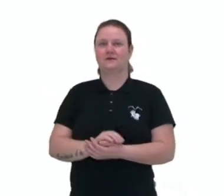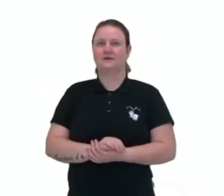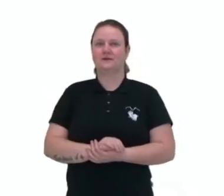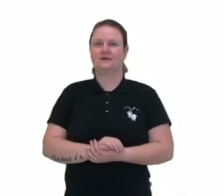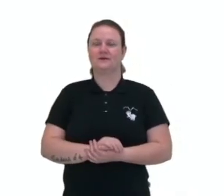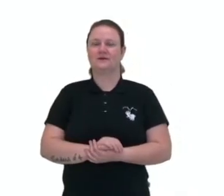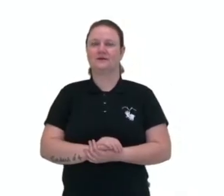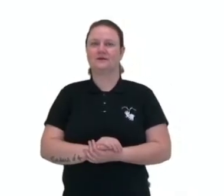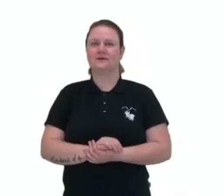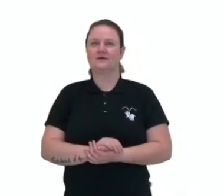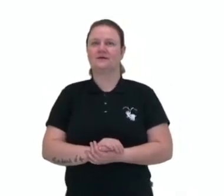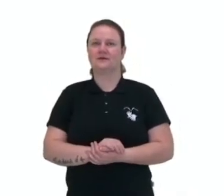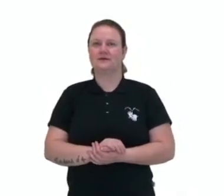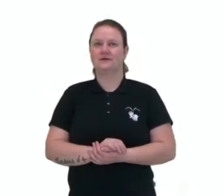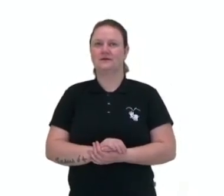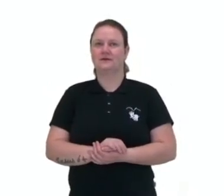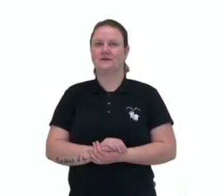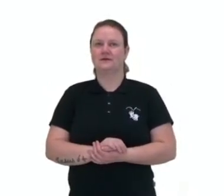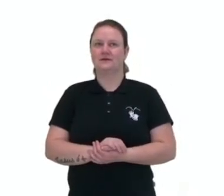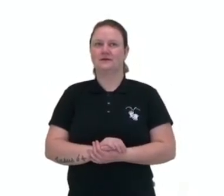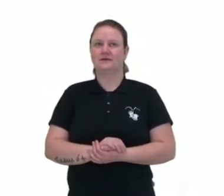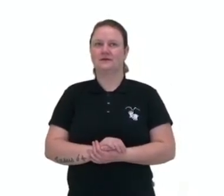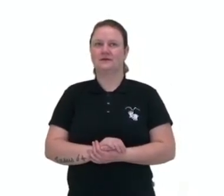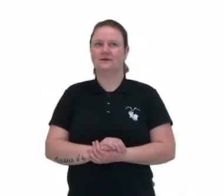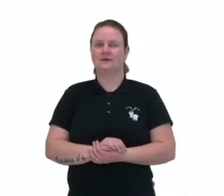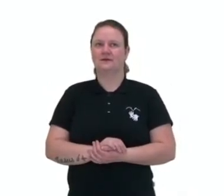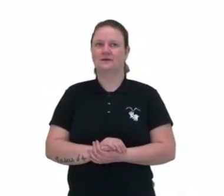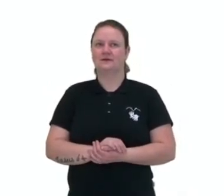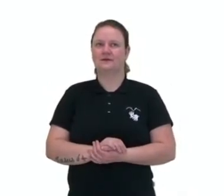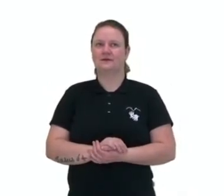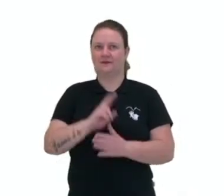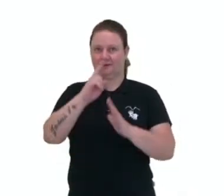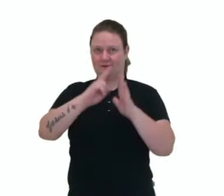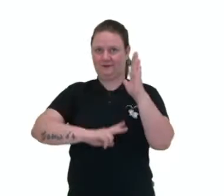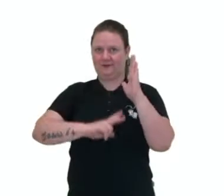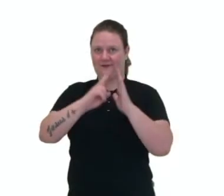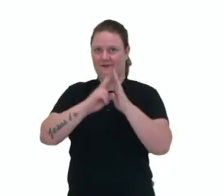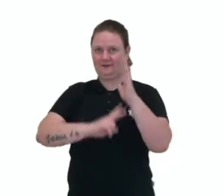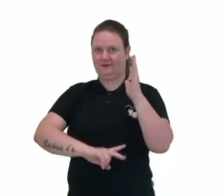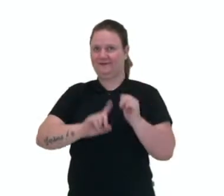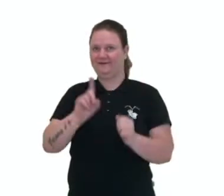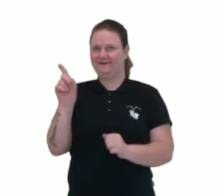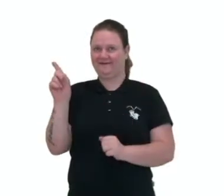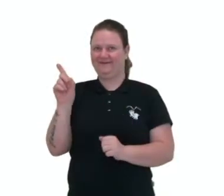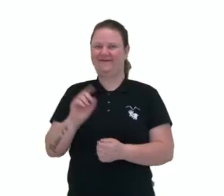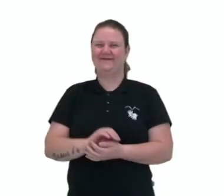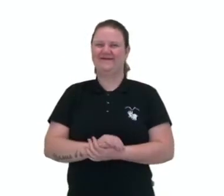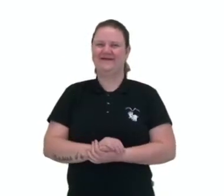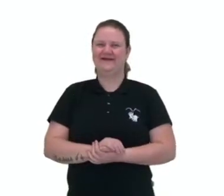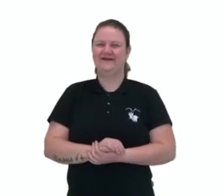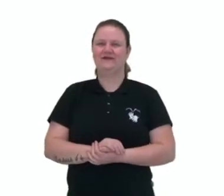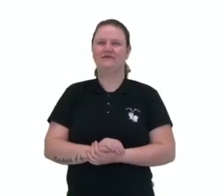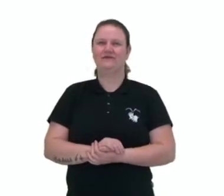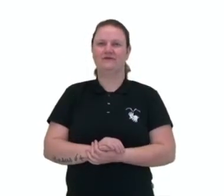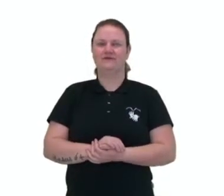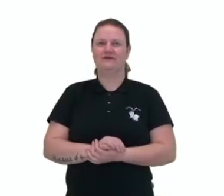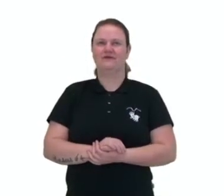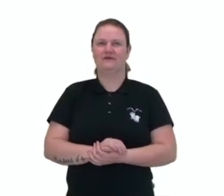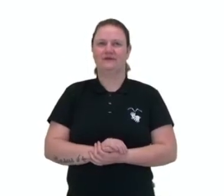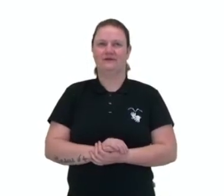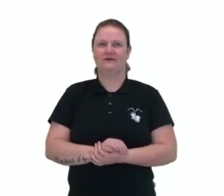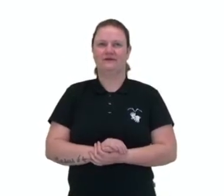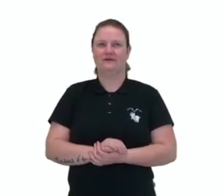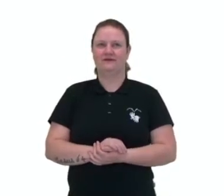eram feitos de farinha misturada com o fruto do carvalho. O primeiro pão assado em forno de barro foi há 7.000 anos antes